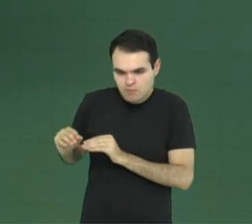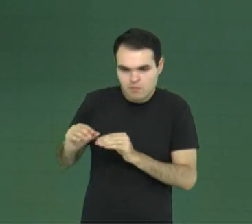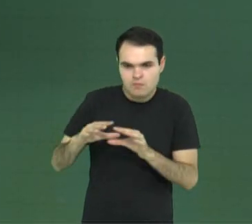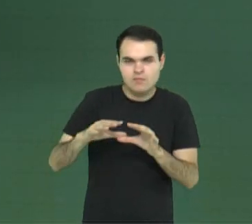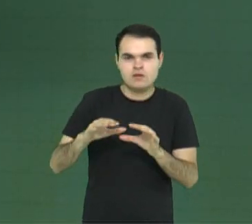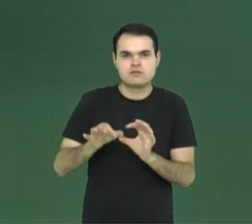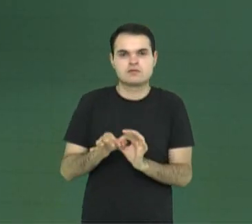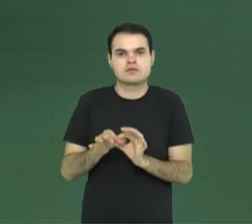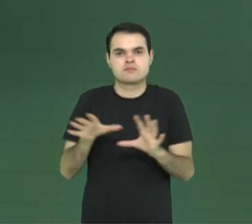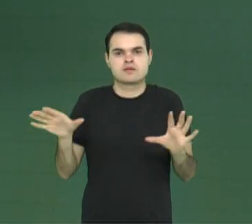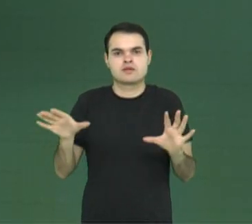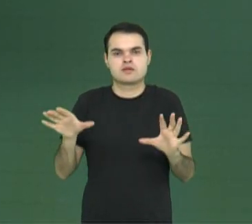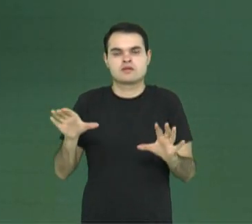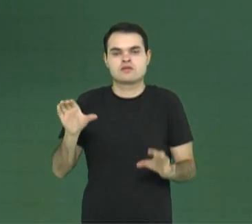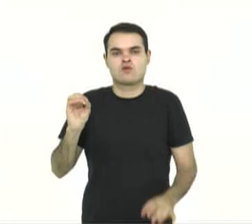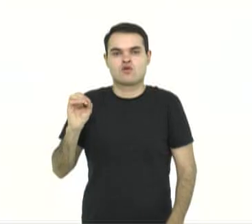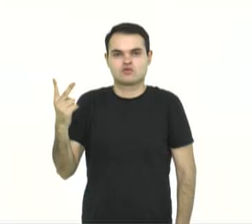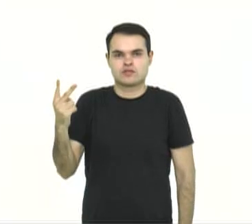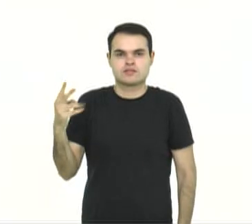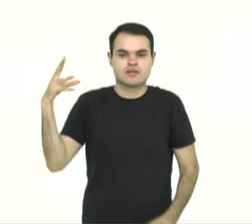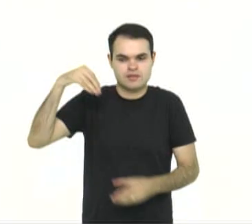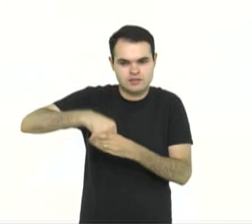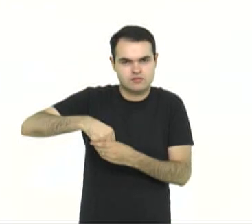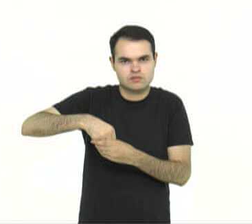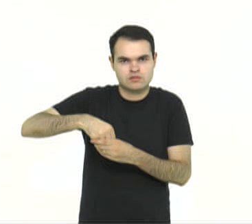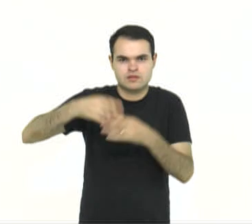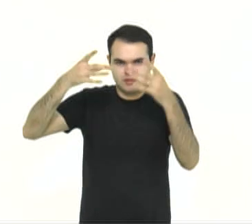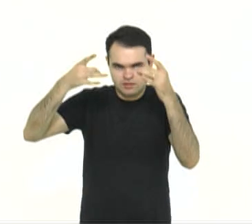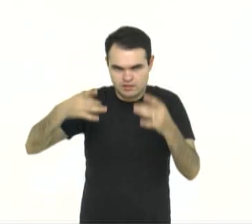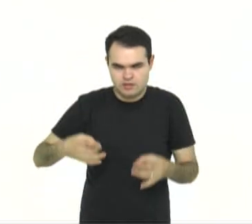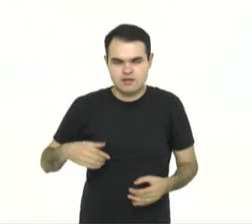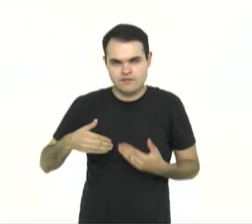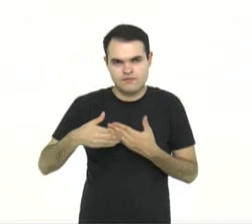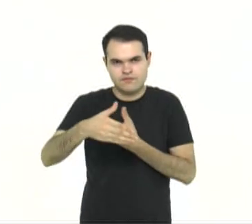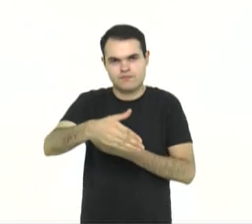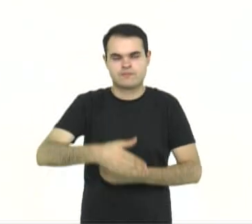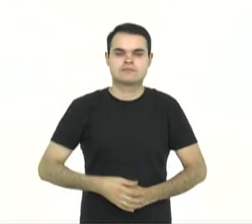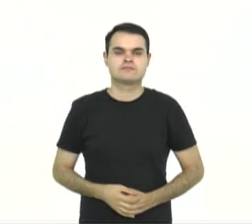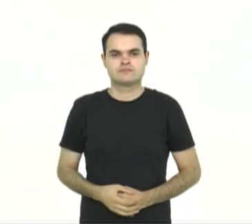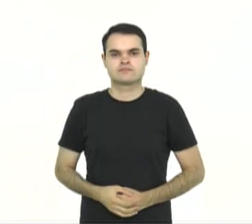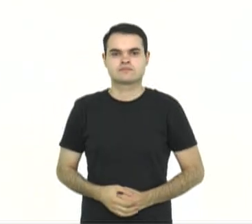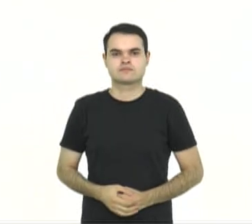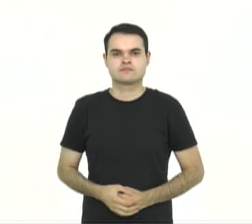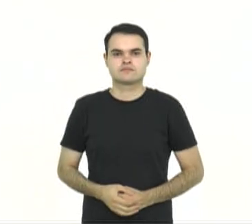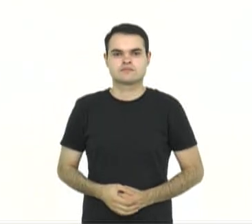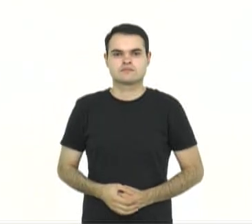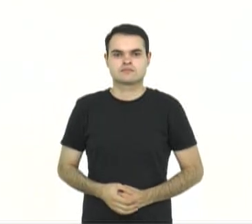libera espaço para a entrada do oxigênio. Aí você vai ver isso aqui com mais detalhezinho aqui com vocês, tá?